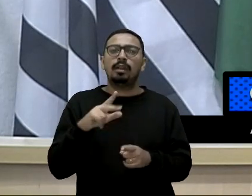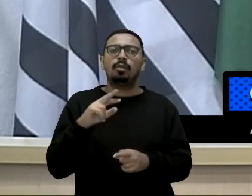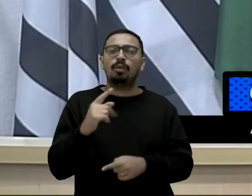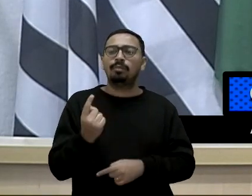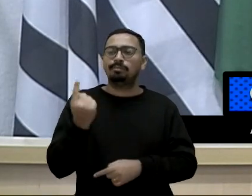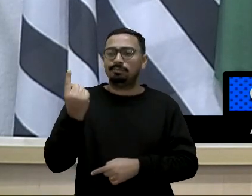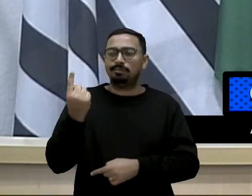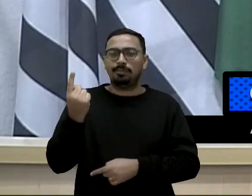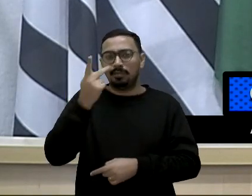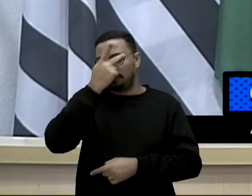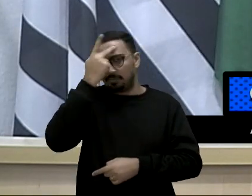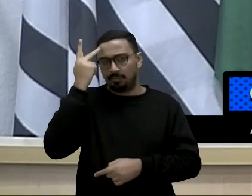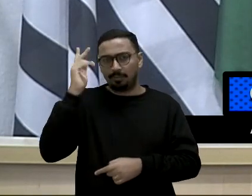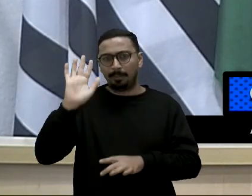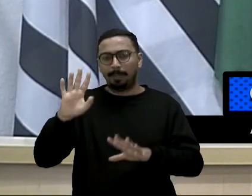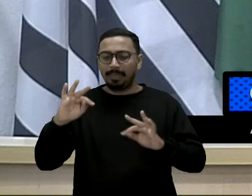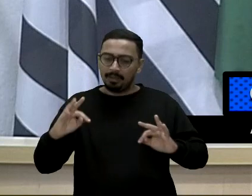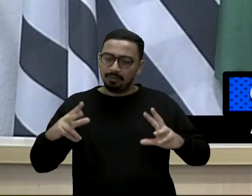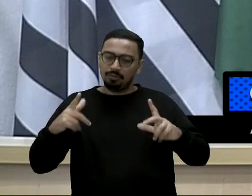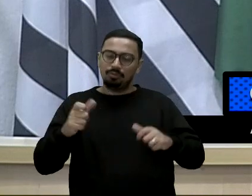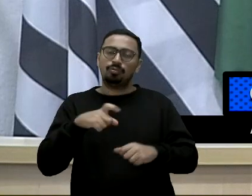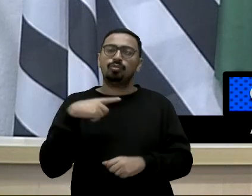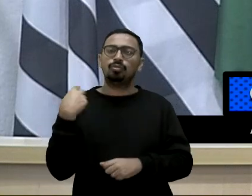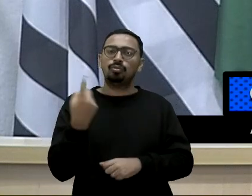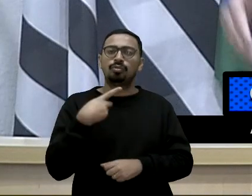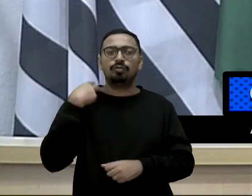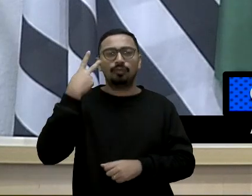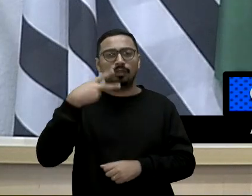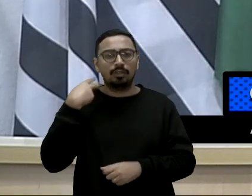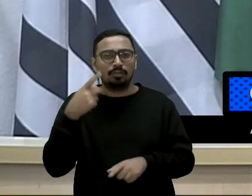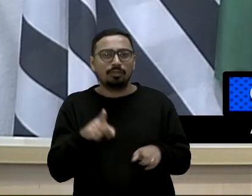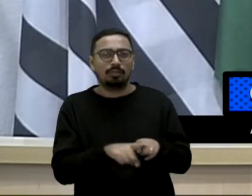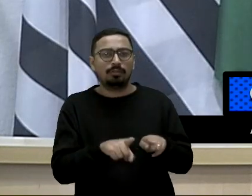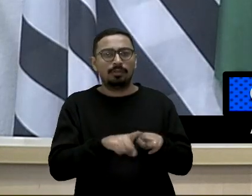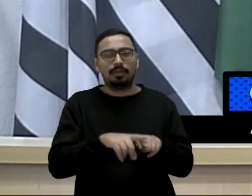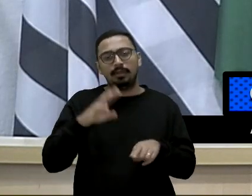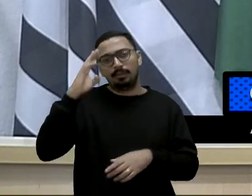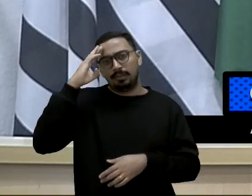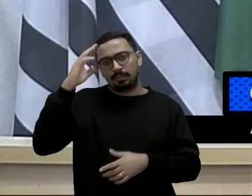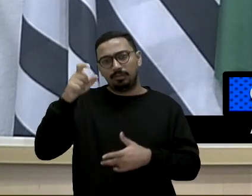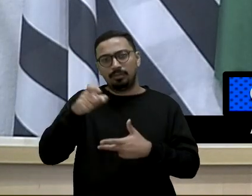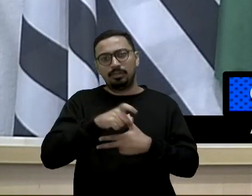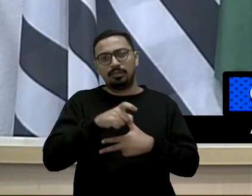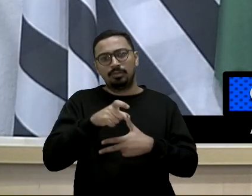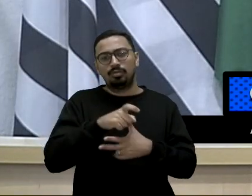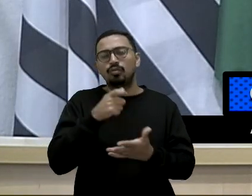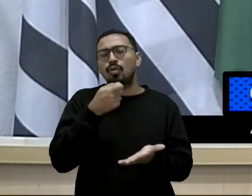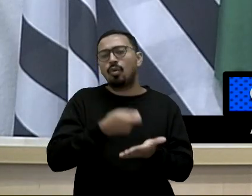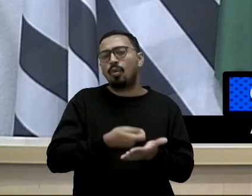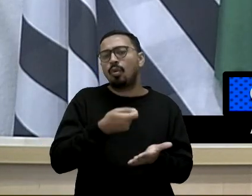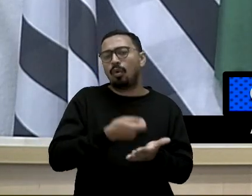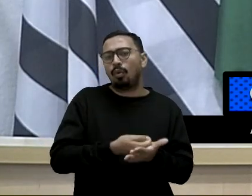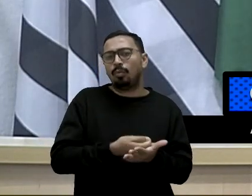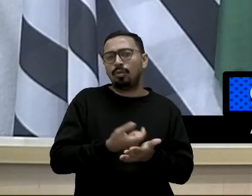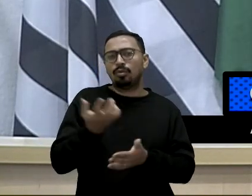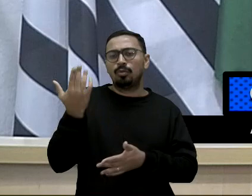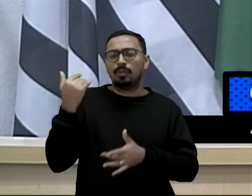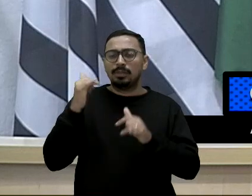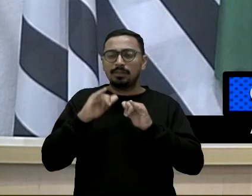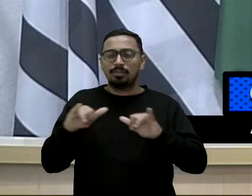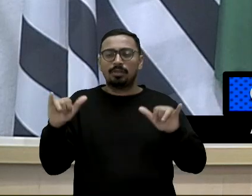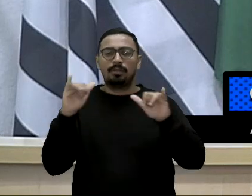um, é uma causa de todos nós, tanto os vereadores, principalmente o executivo, que eu cobro muito, que na época de